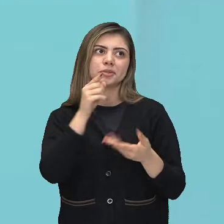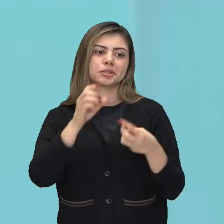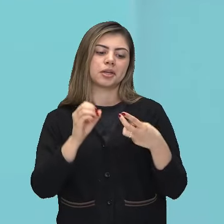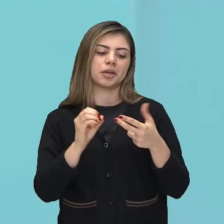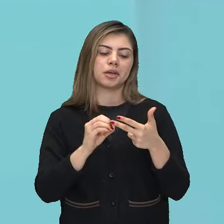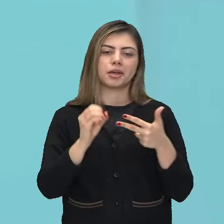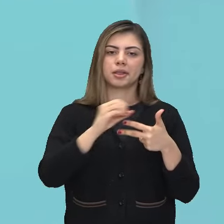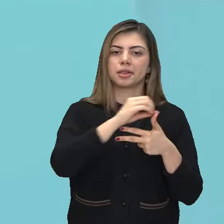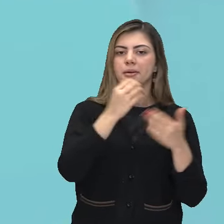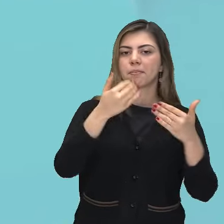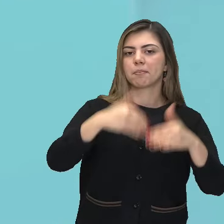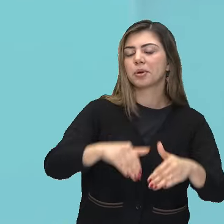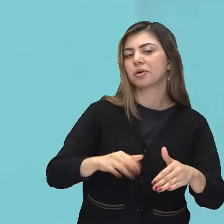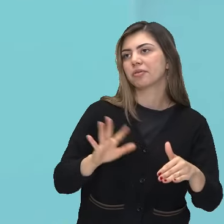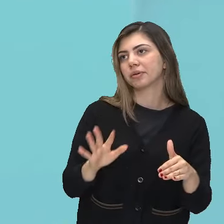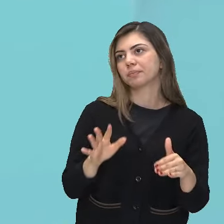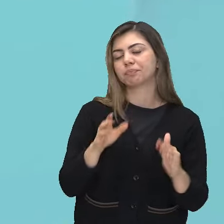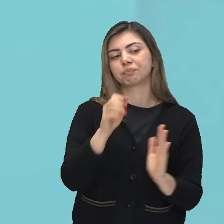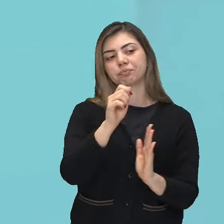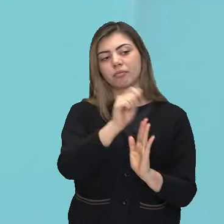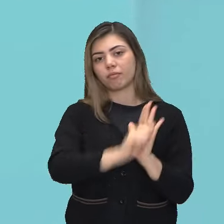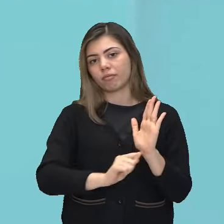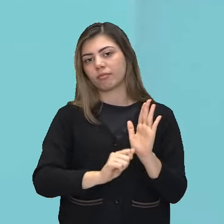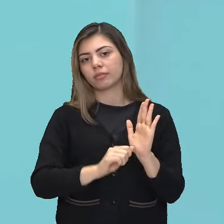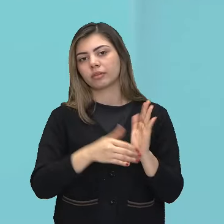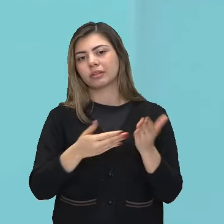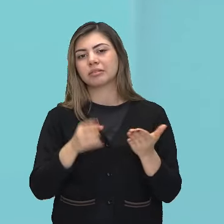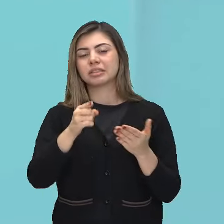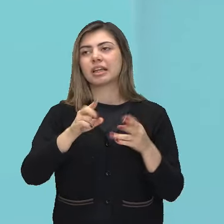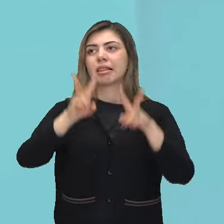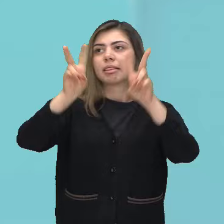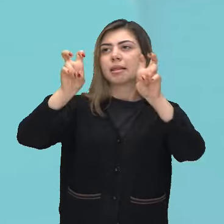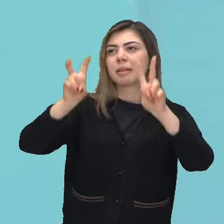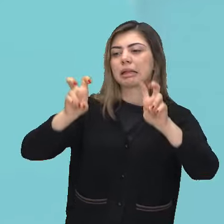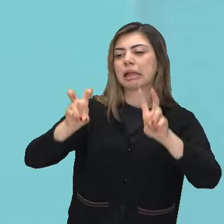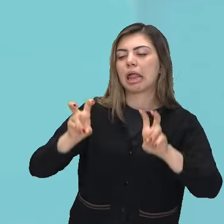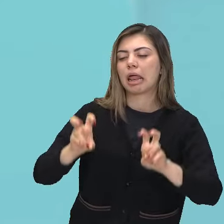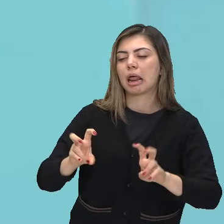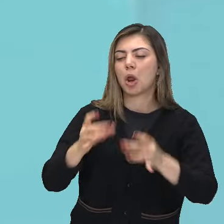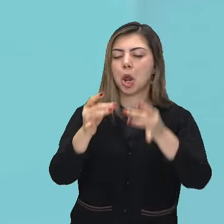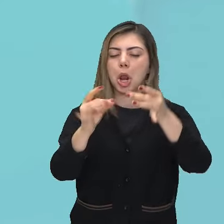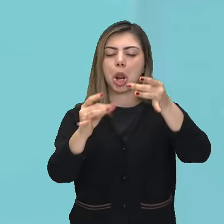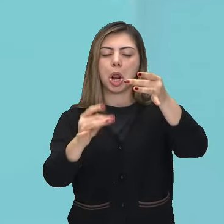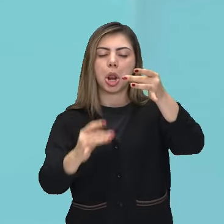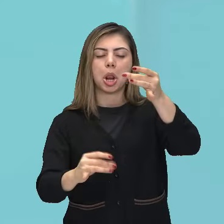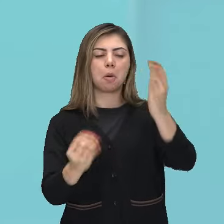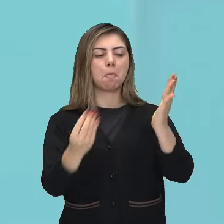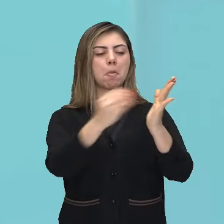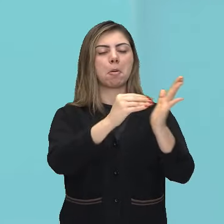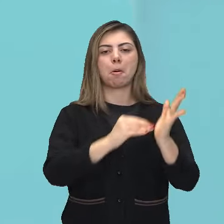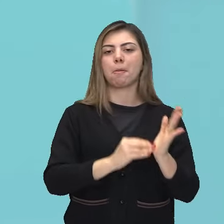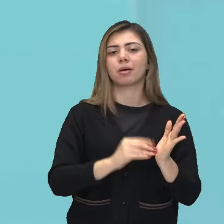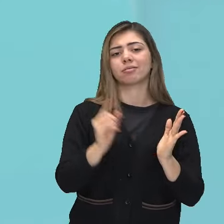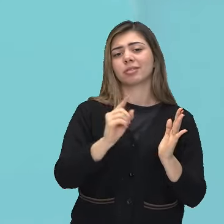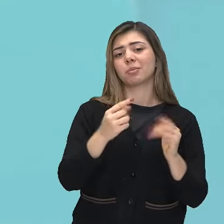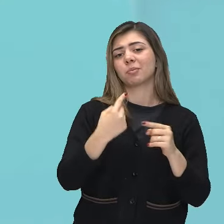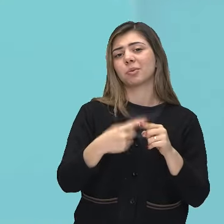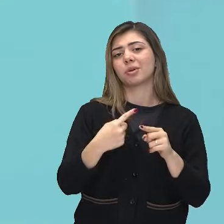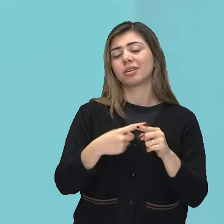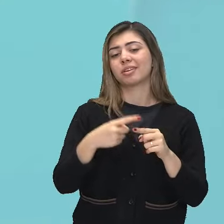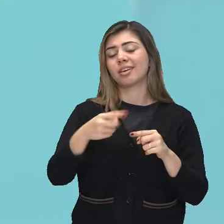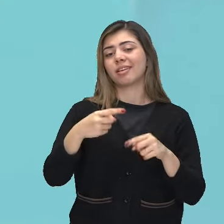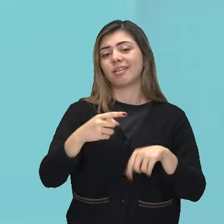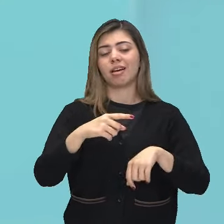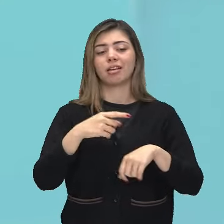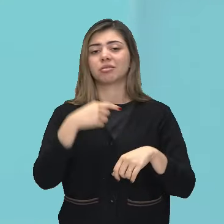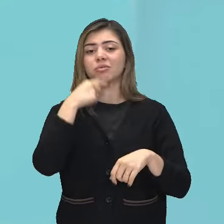exemplo não eh fale sobre muitas coisas não coloque muitos pontos porque você não vai conseguir desenvolvê-los naquela